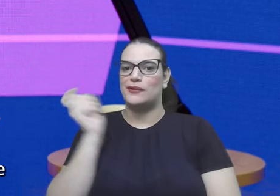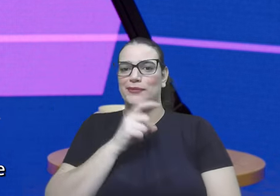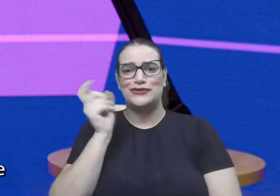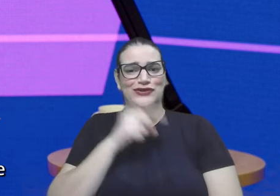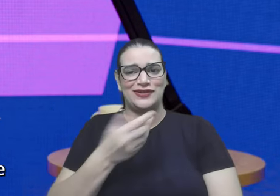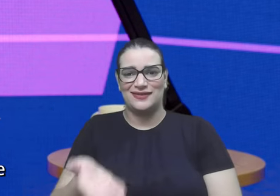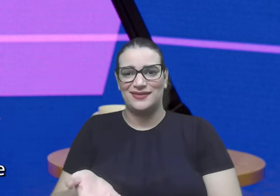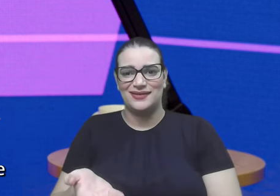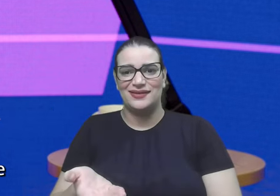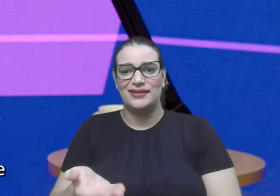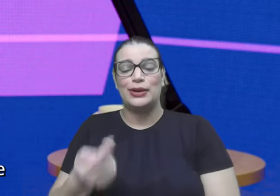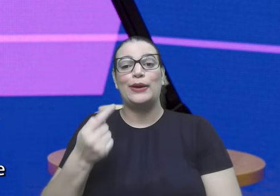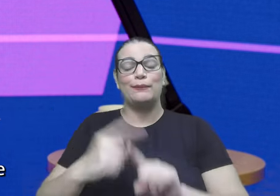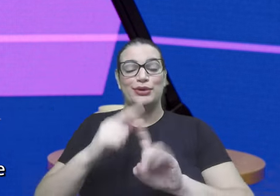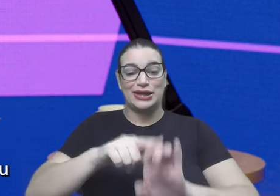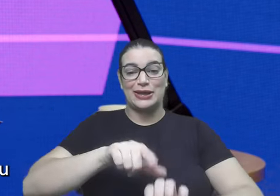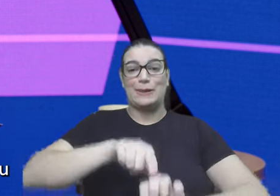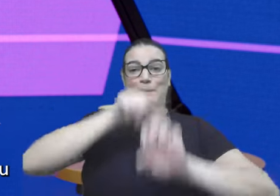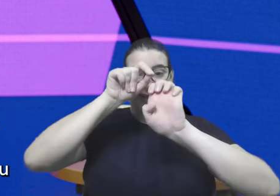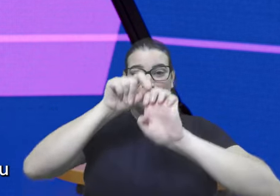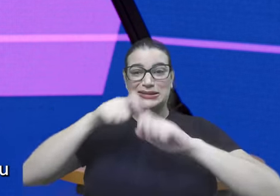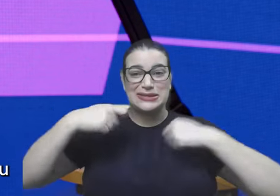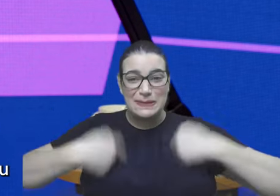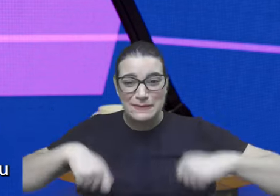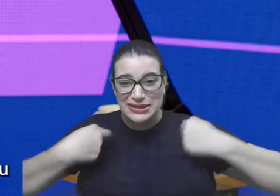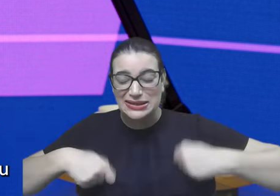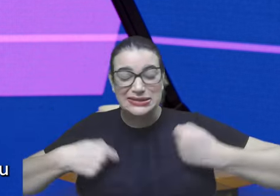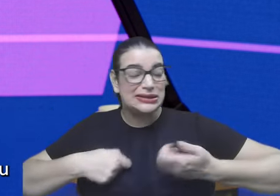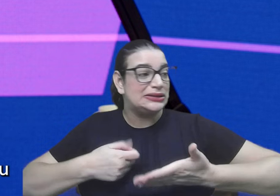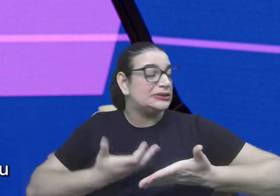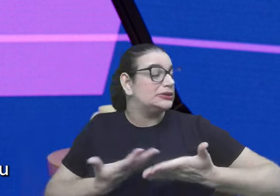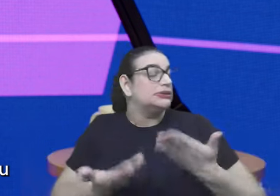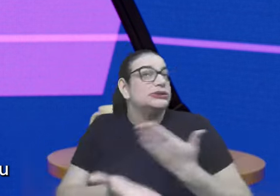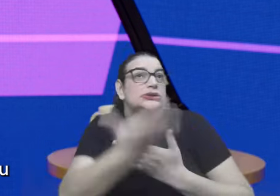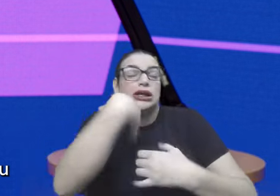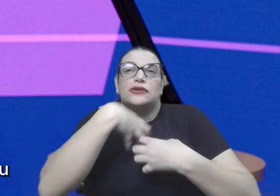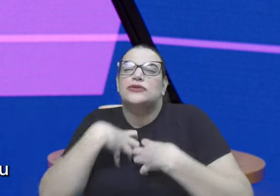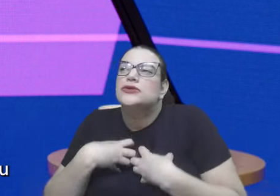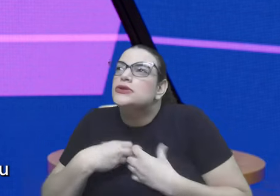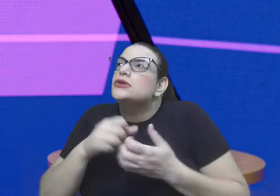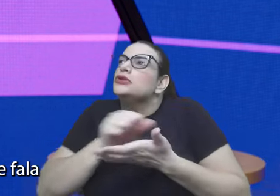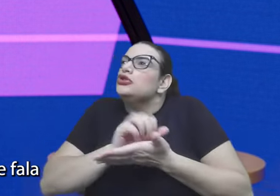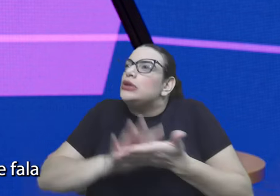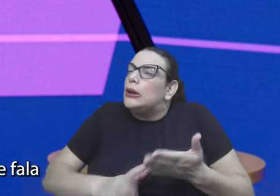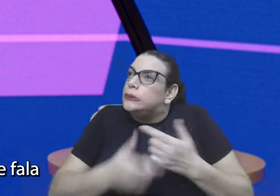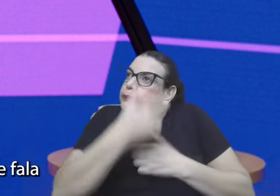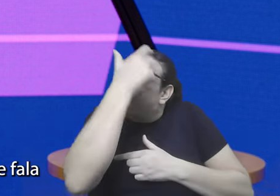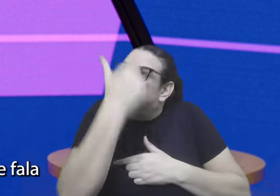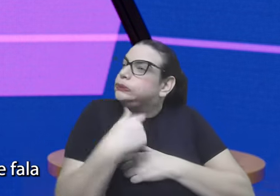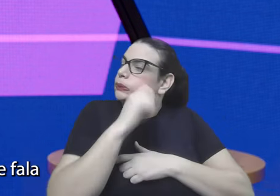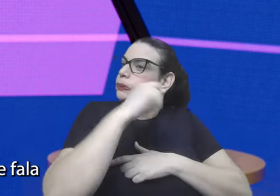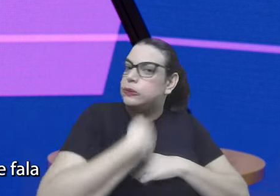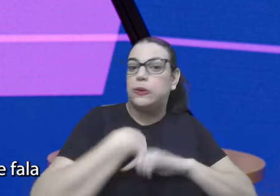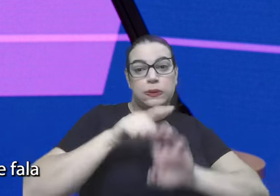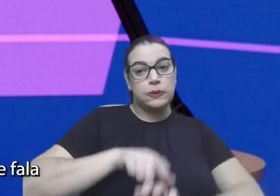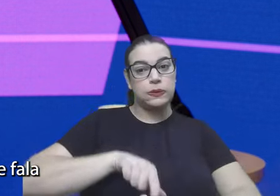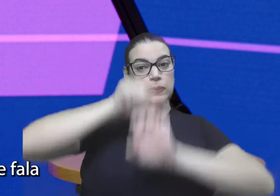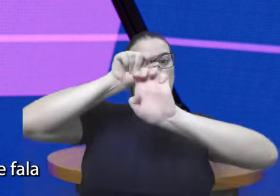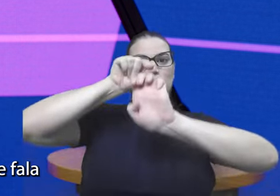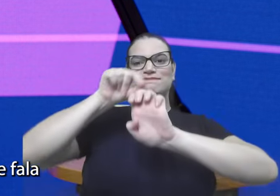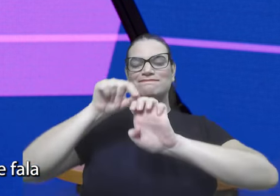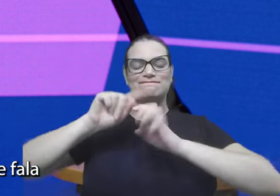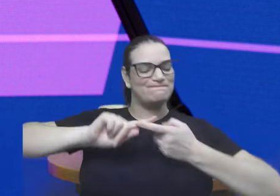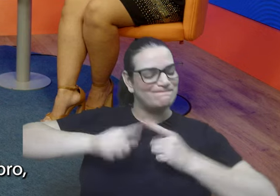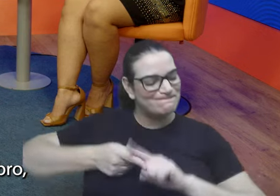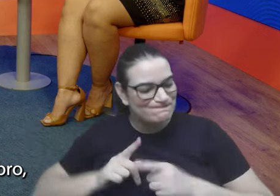porque empreender exige tantas atividades do seu eu porque você é o eu empreendedor né que a gente